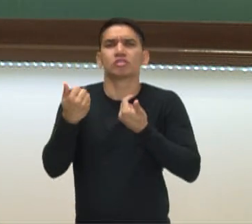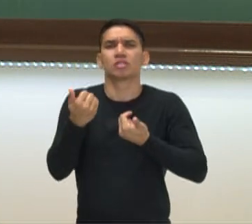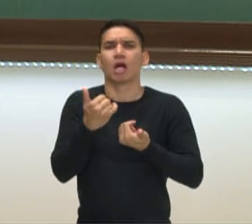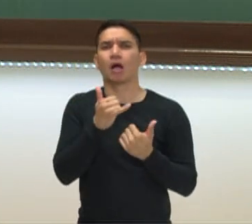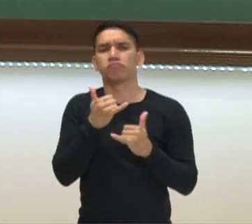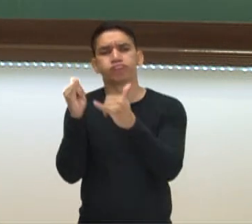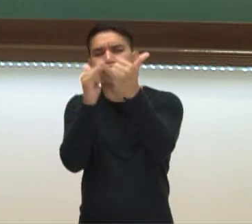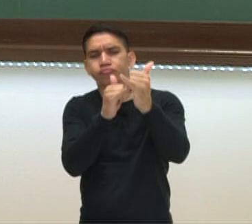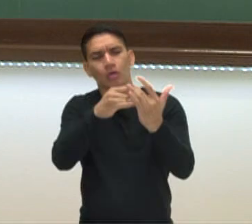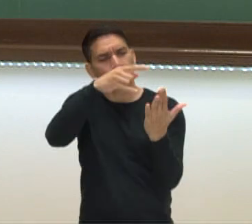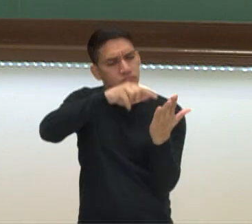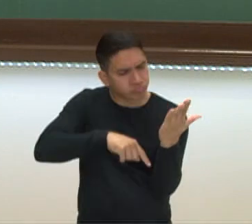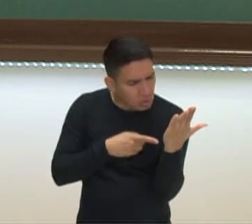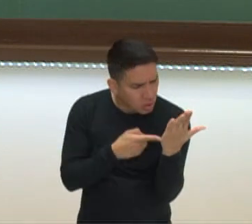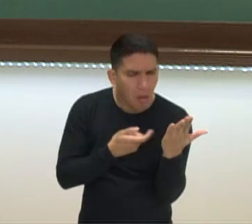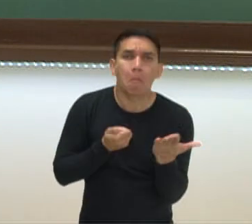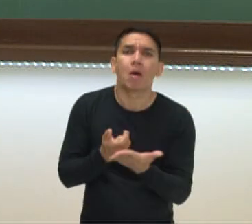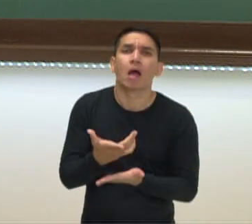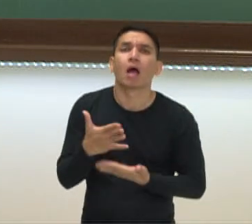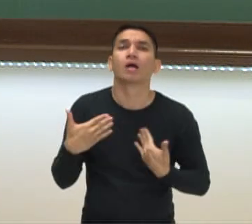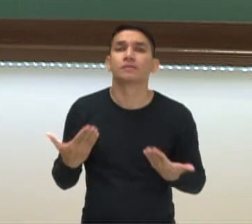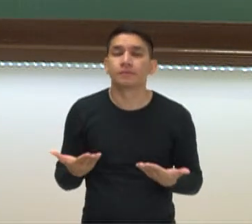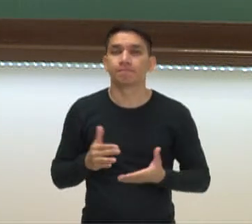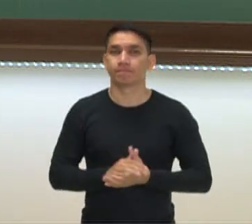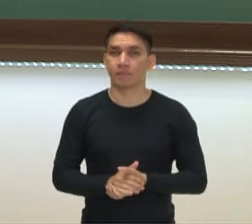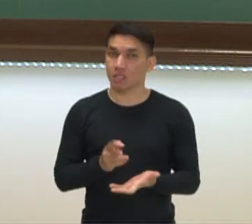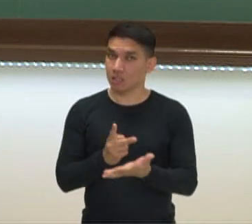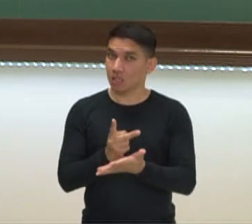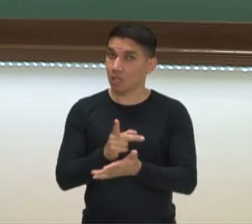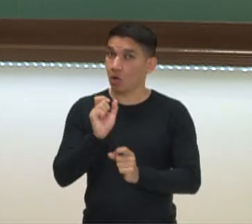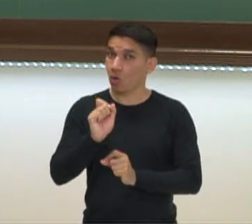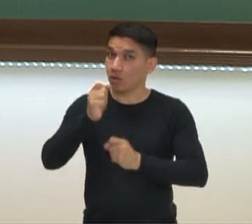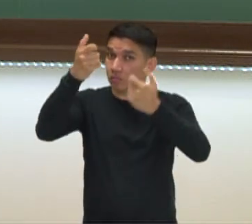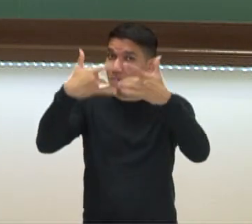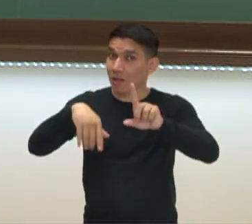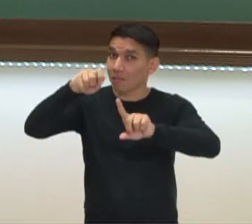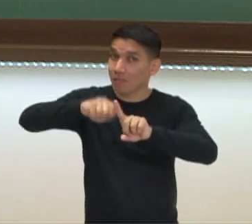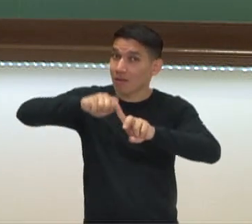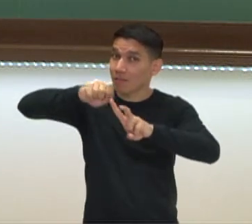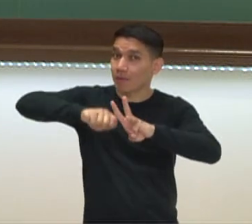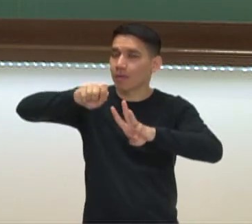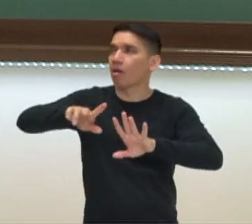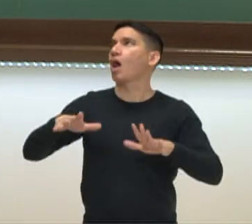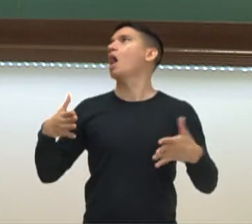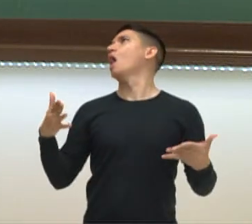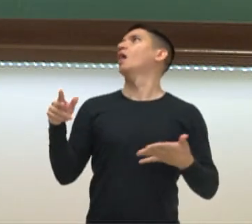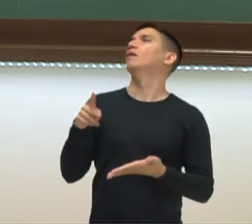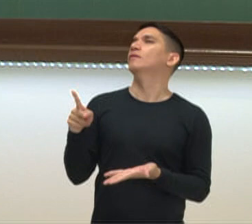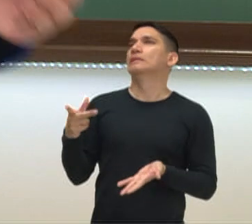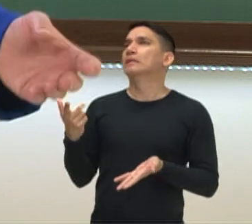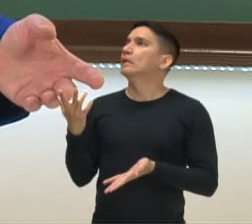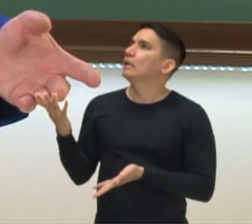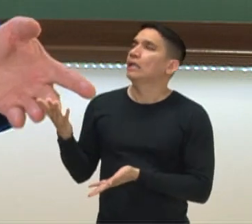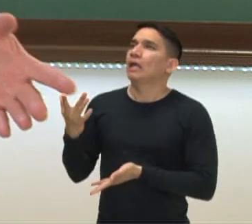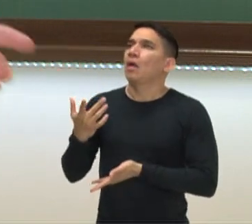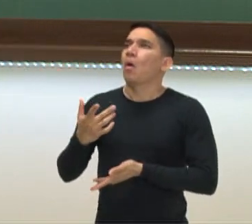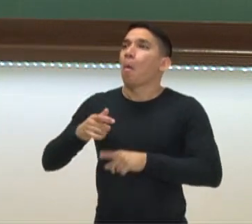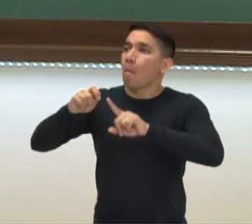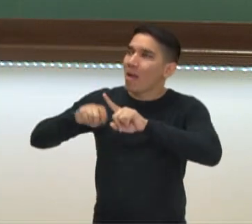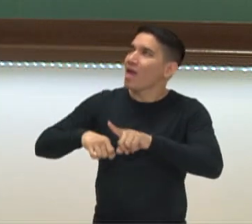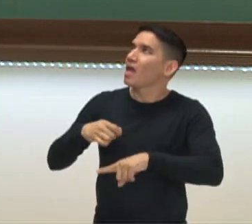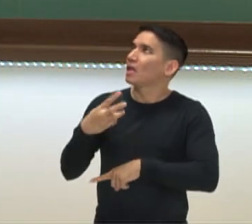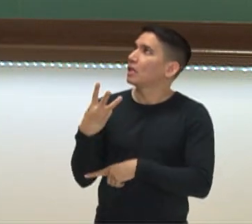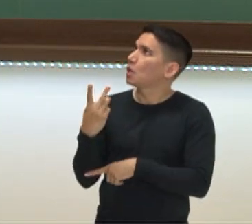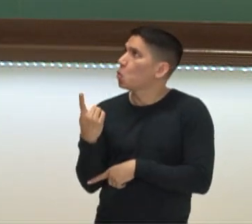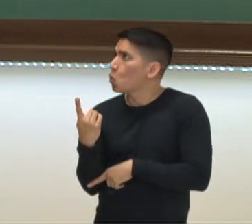energia da família por mês? Mensal. Sempre quando fala mensal, pessoal, professor, o mês tem 31 dias, o mês tem